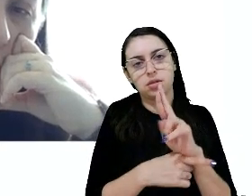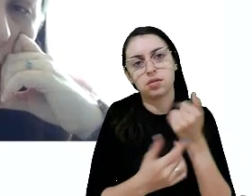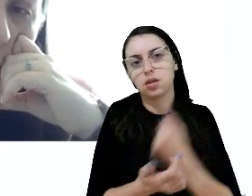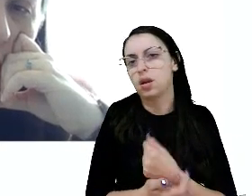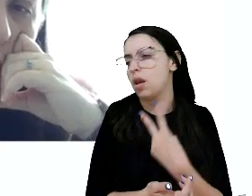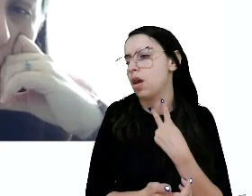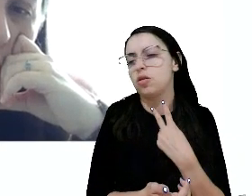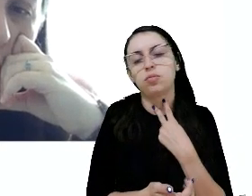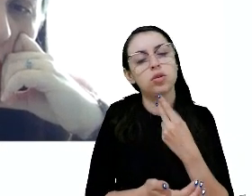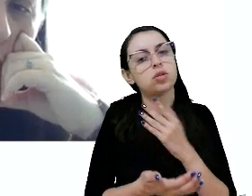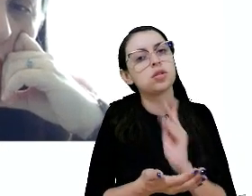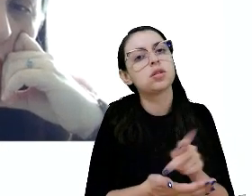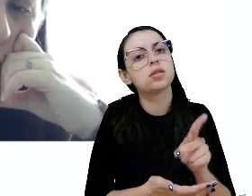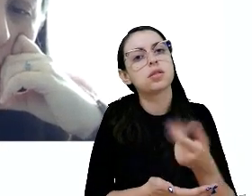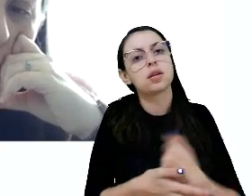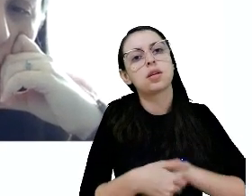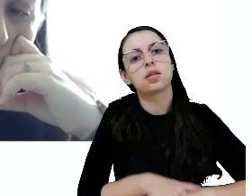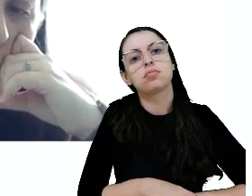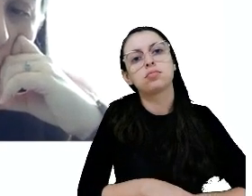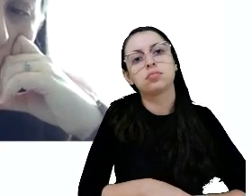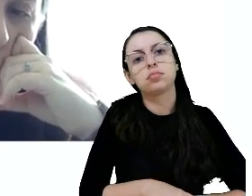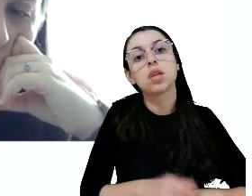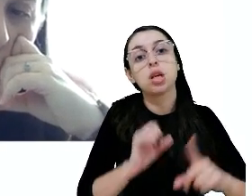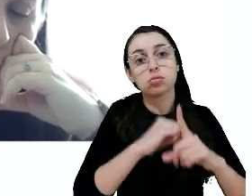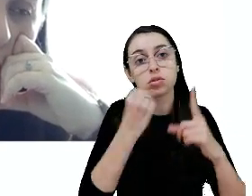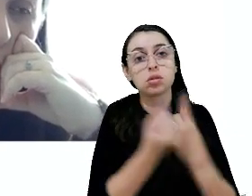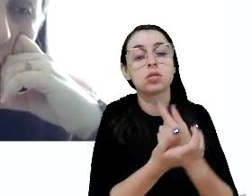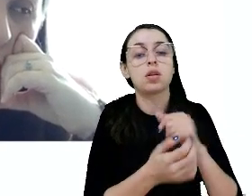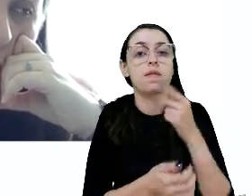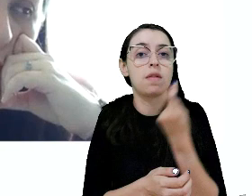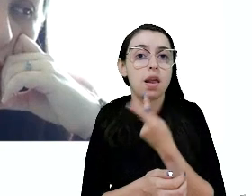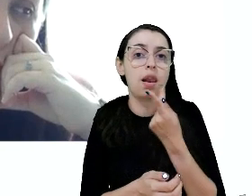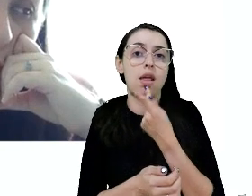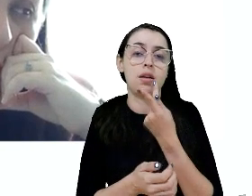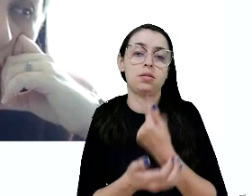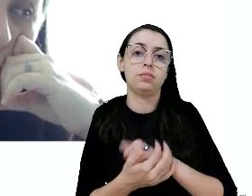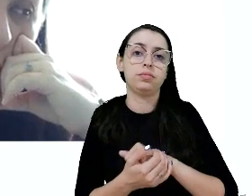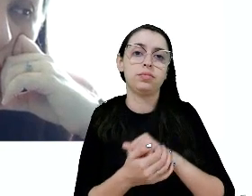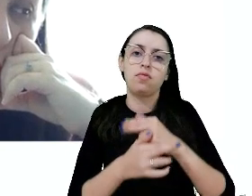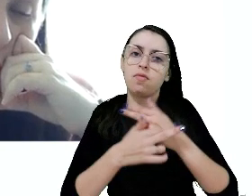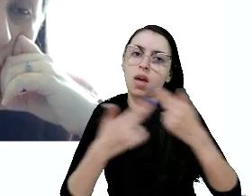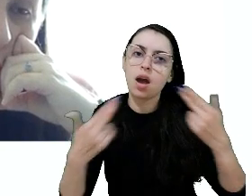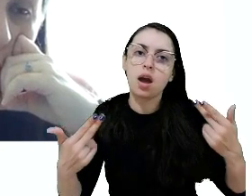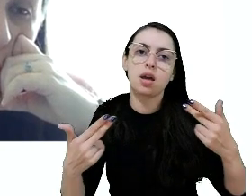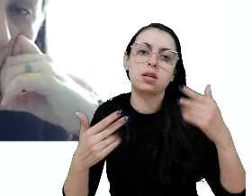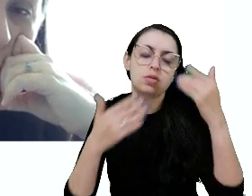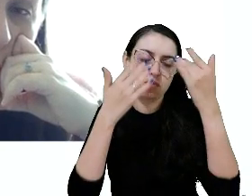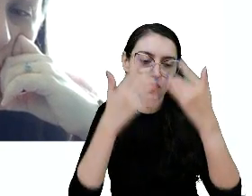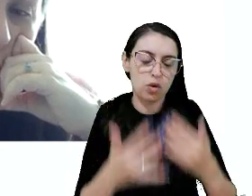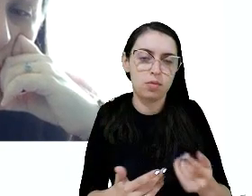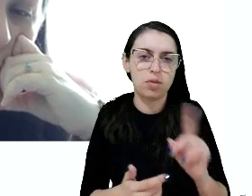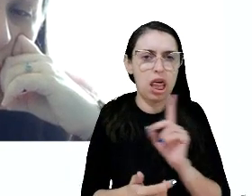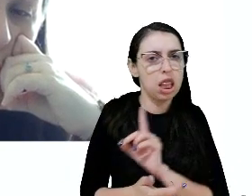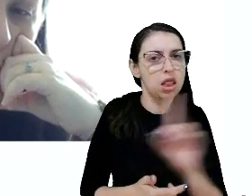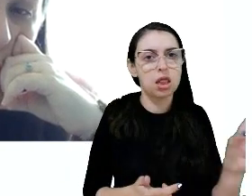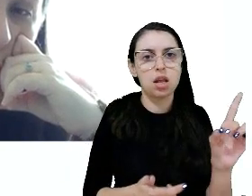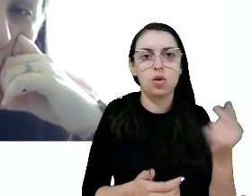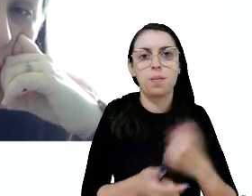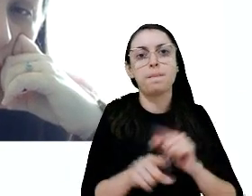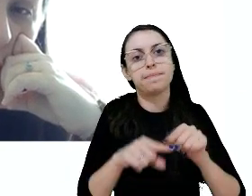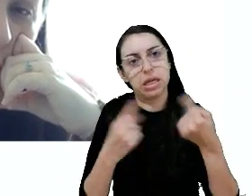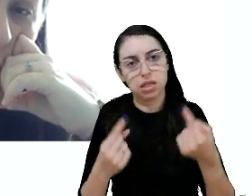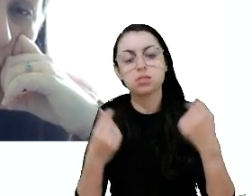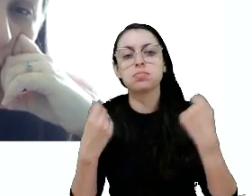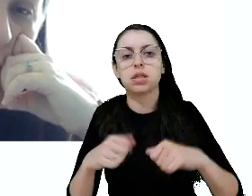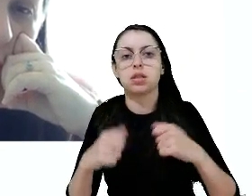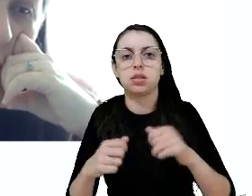não pode continuar. A sociedade já está dizendo, por N formas, não, mas nós temos